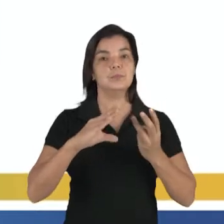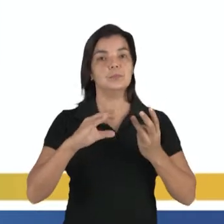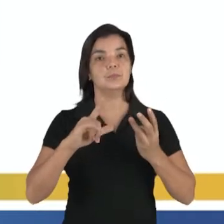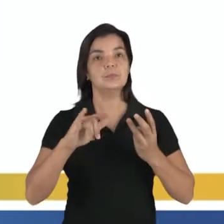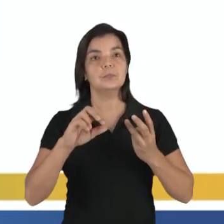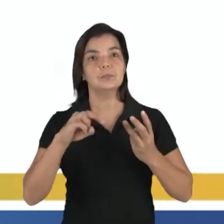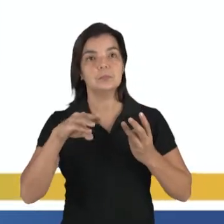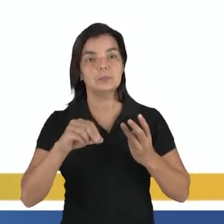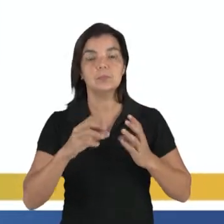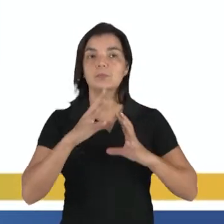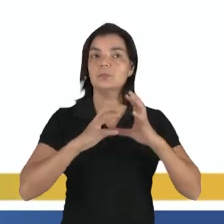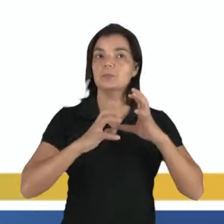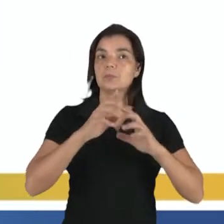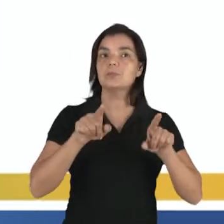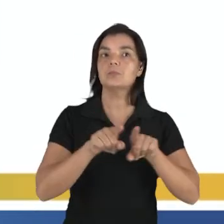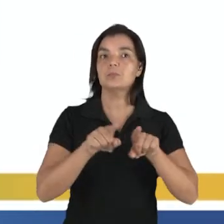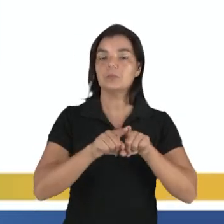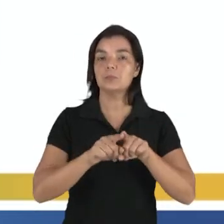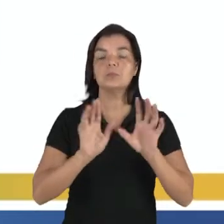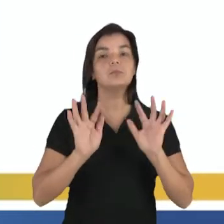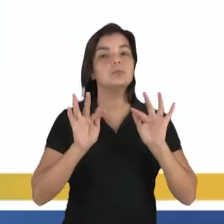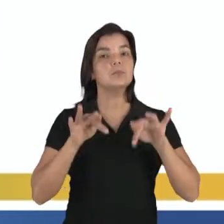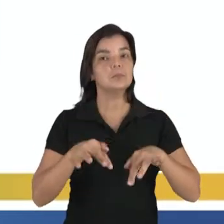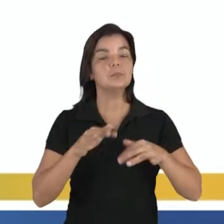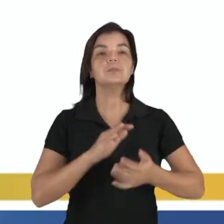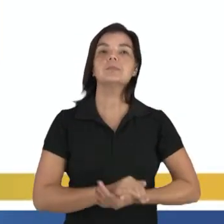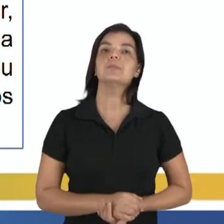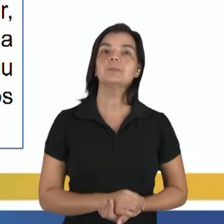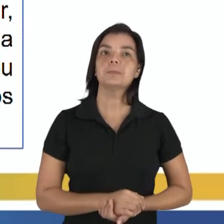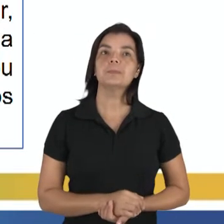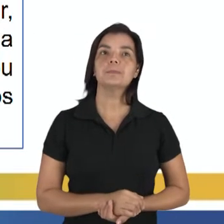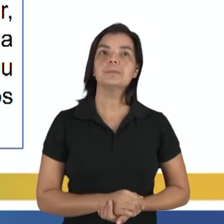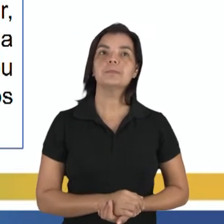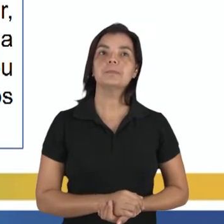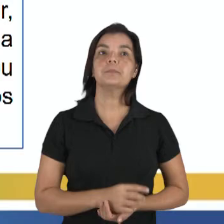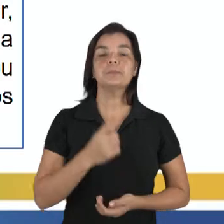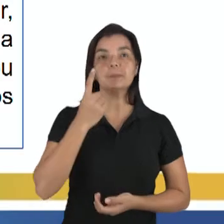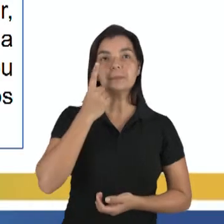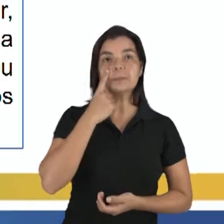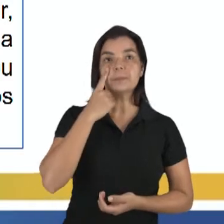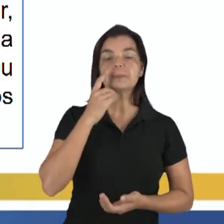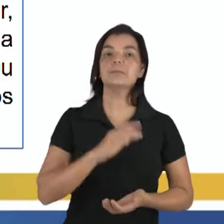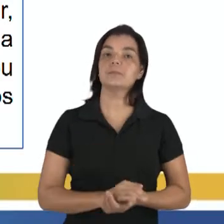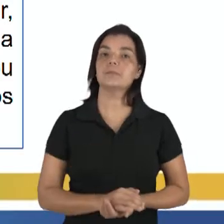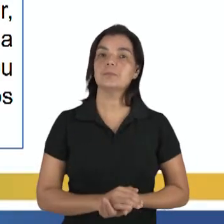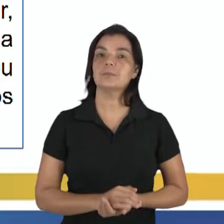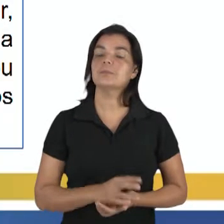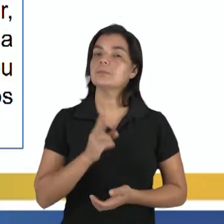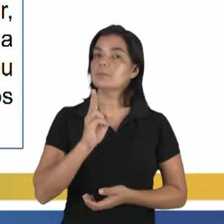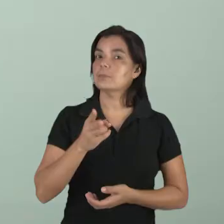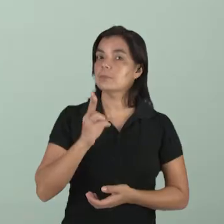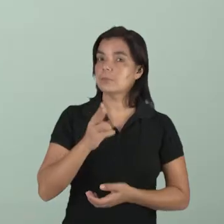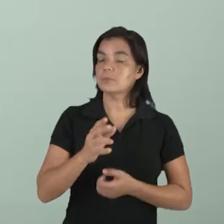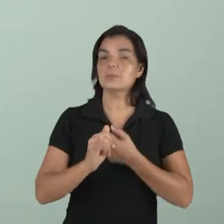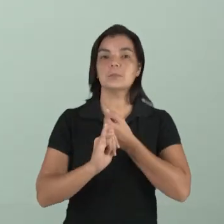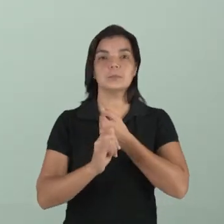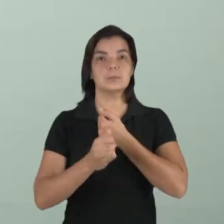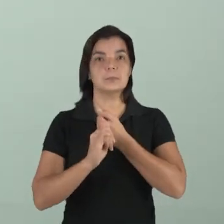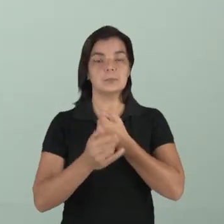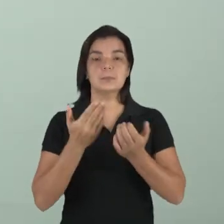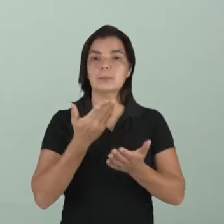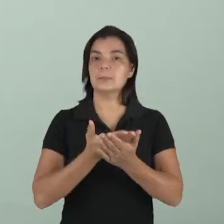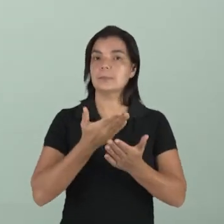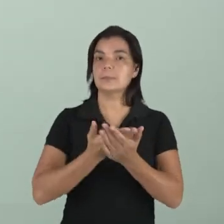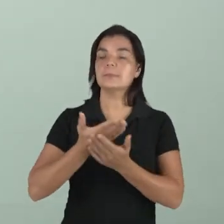conflito, clímax do conflito e o desfecho. Então, vamos lá, a gente vai pegar a mesma crônica da